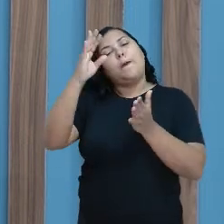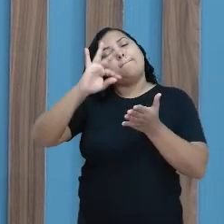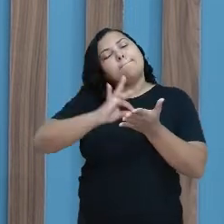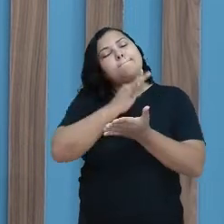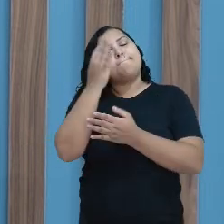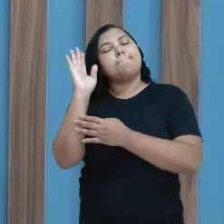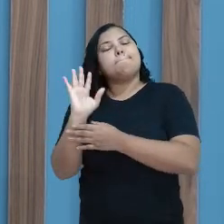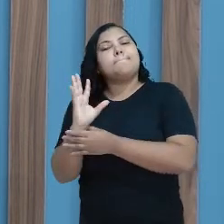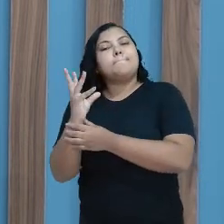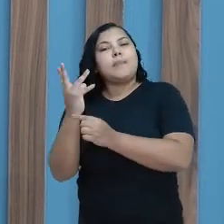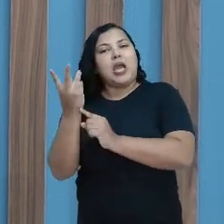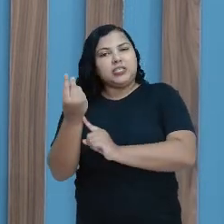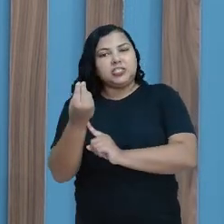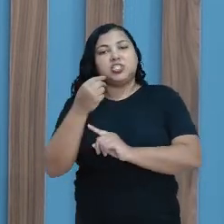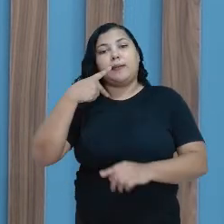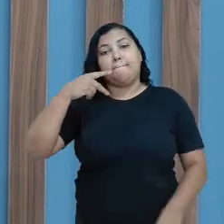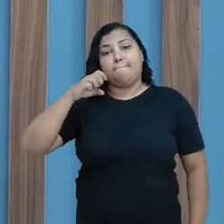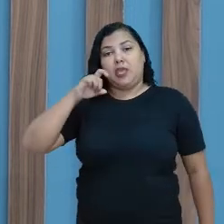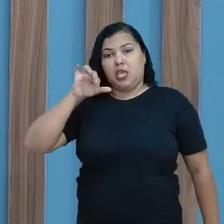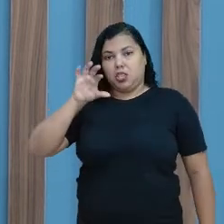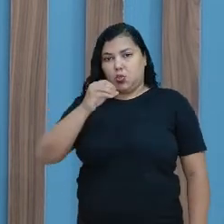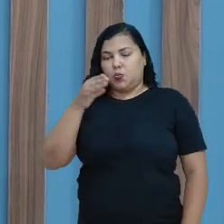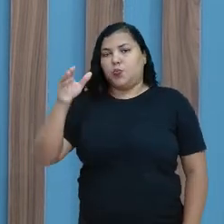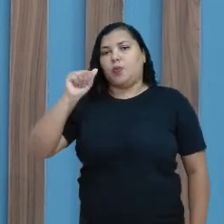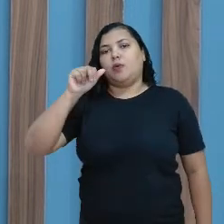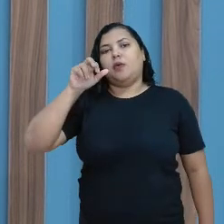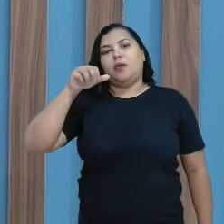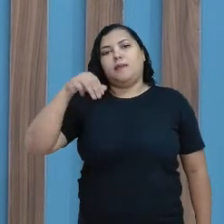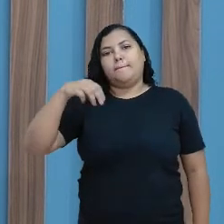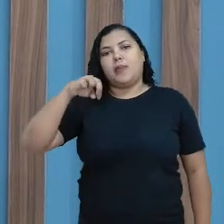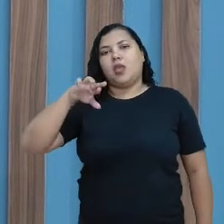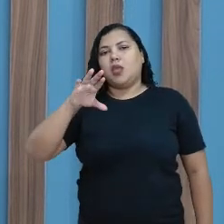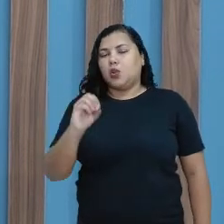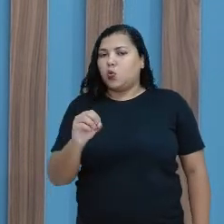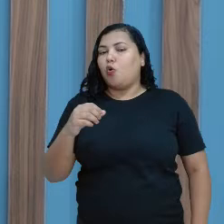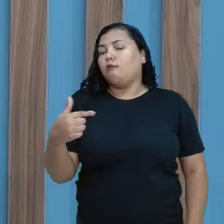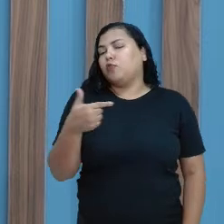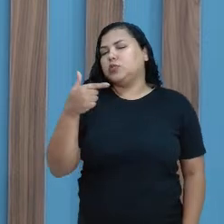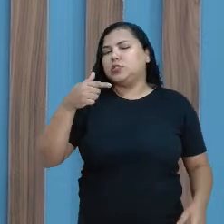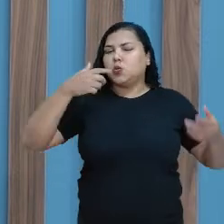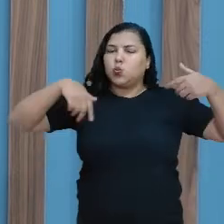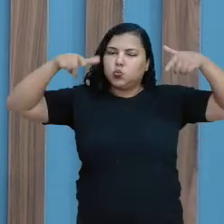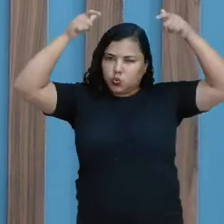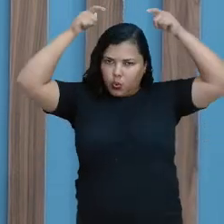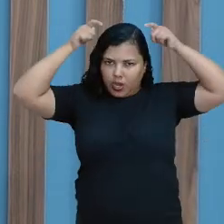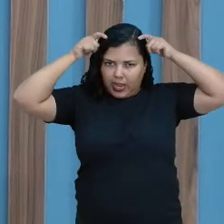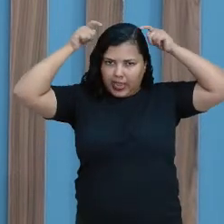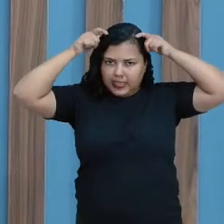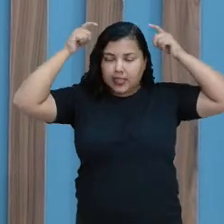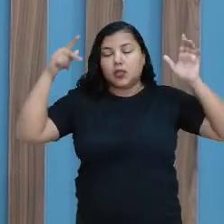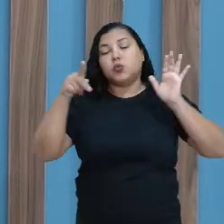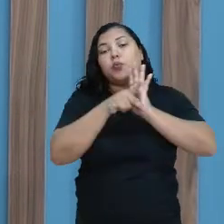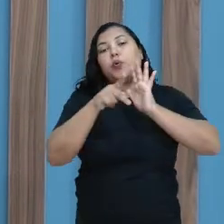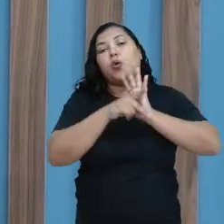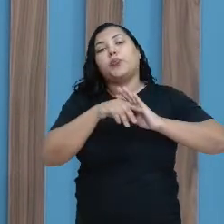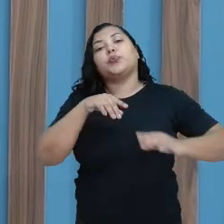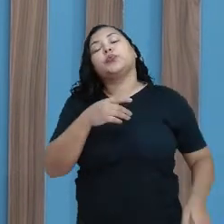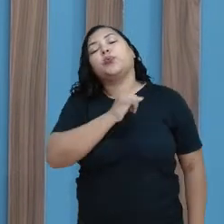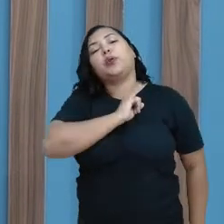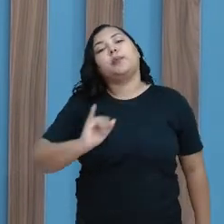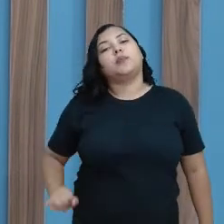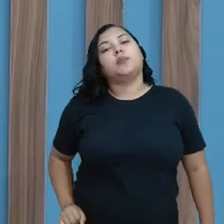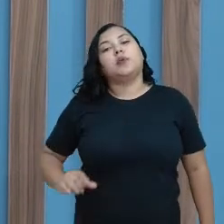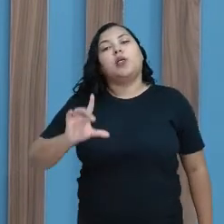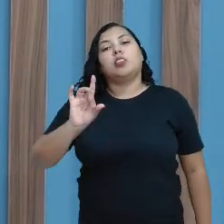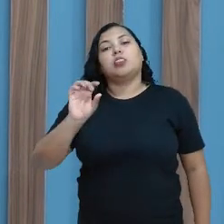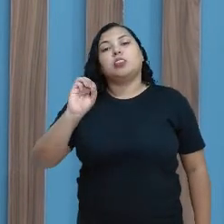1870, 1880, na época do segundo reinado, com Dom Pedro II, e os dragões da independência, que são